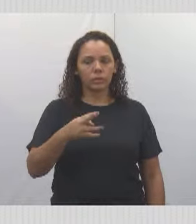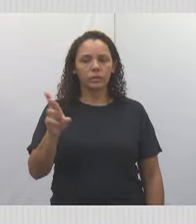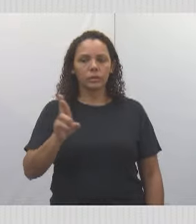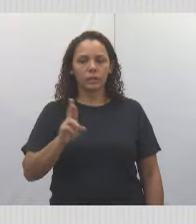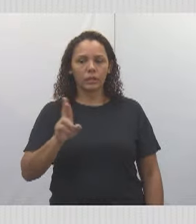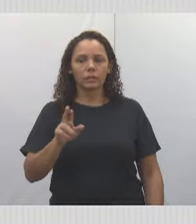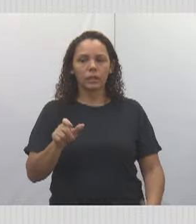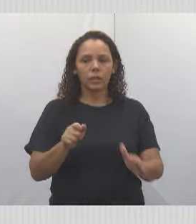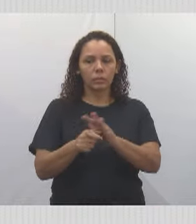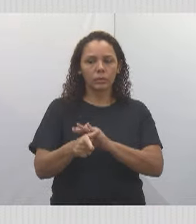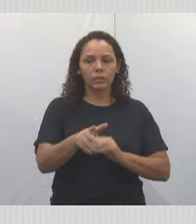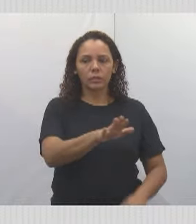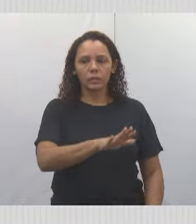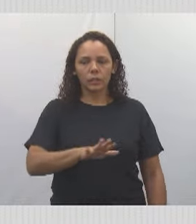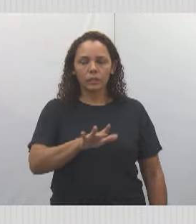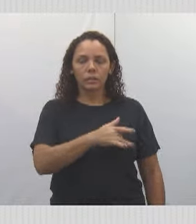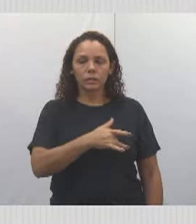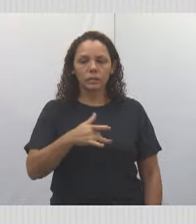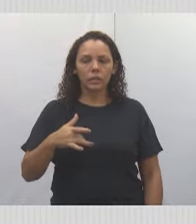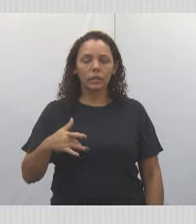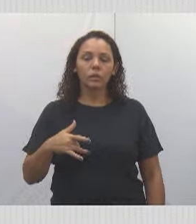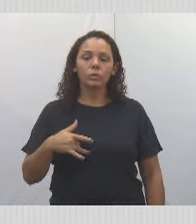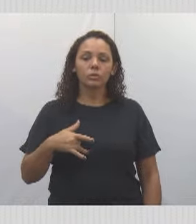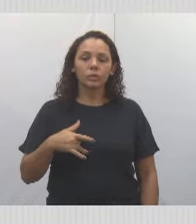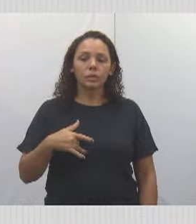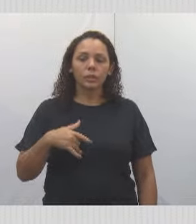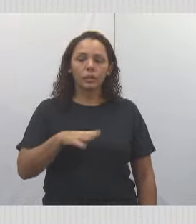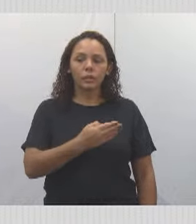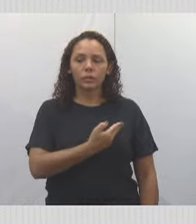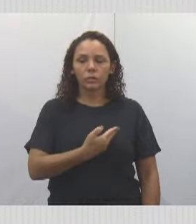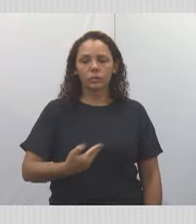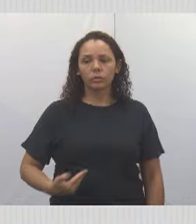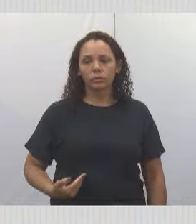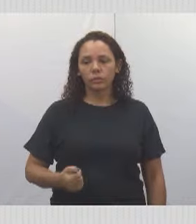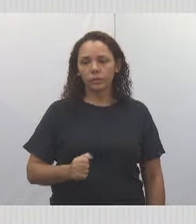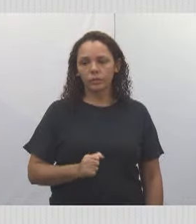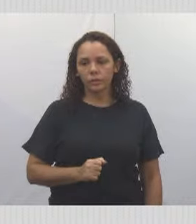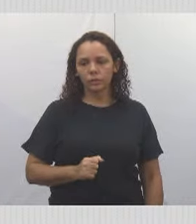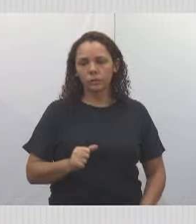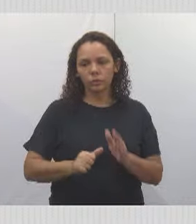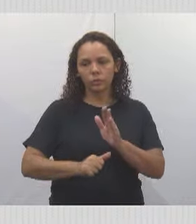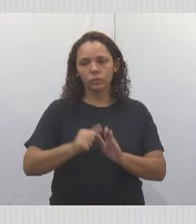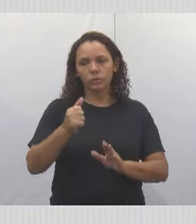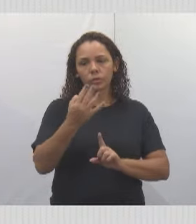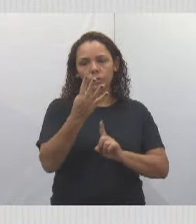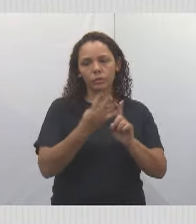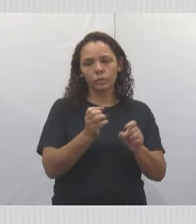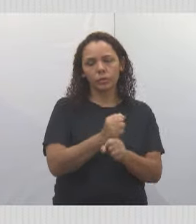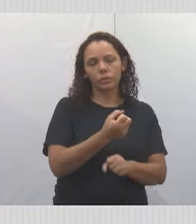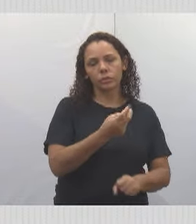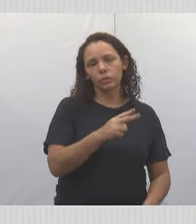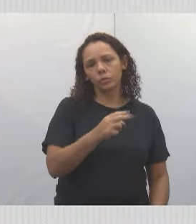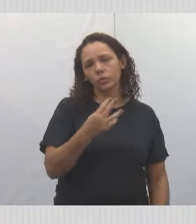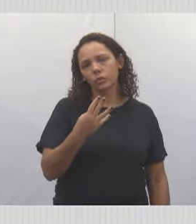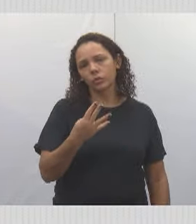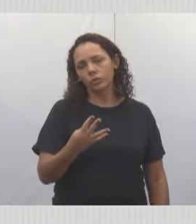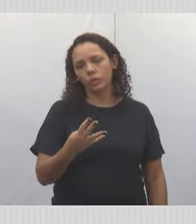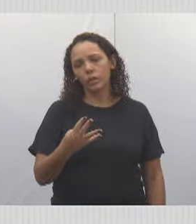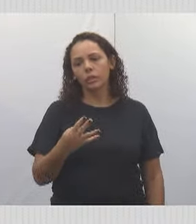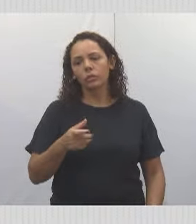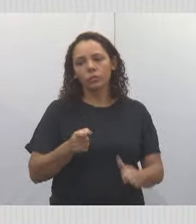Aplicações na saúde, então do Tesouro, no primeiro quadrimestre de 2024 foram